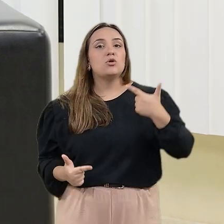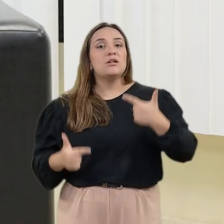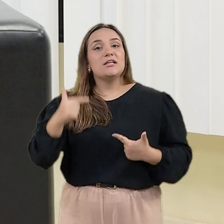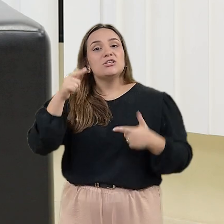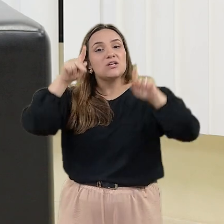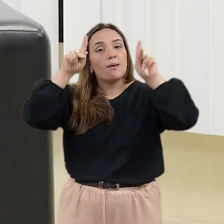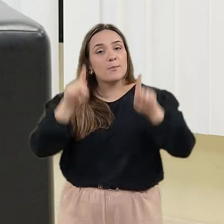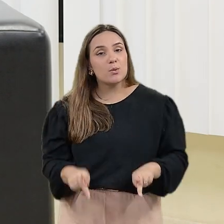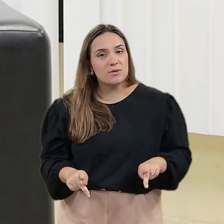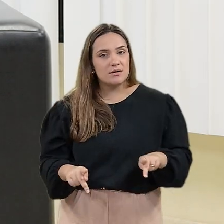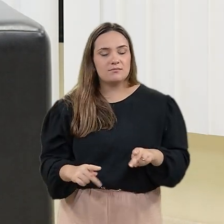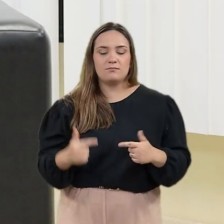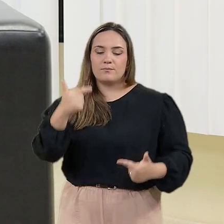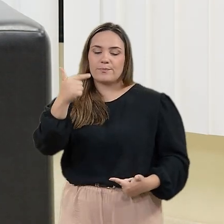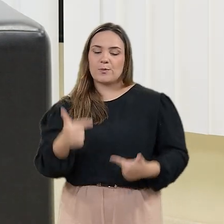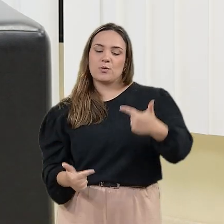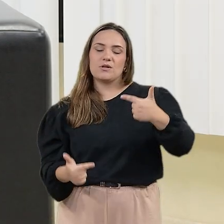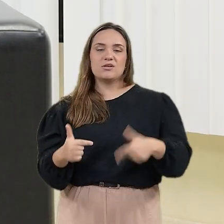políticas públicas